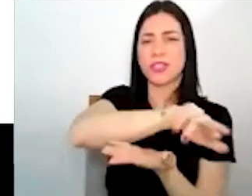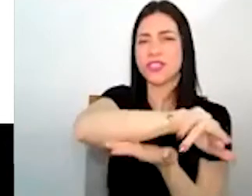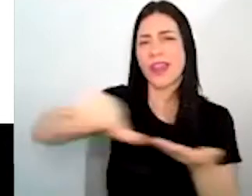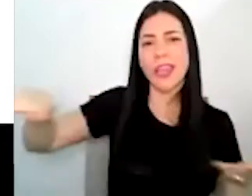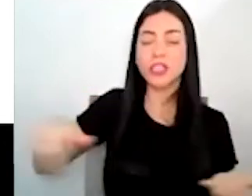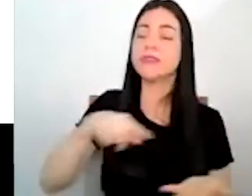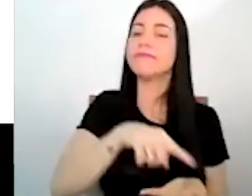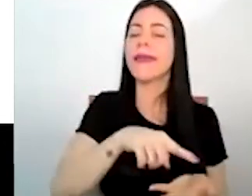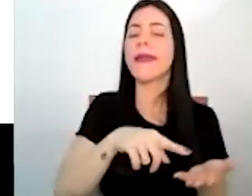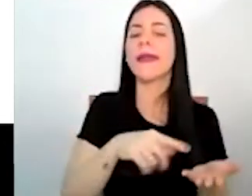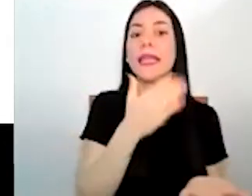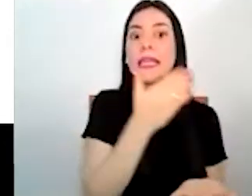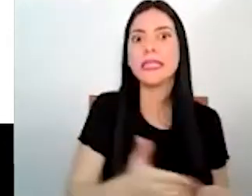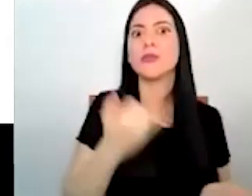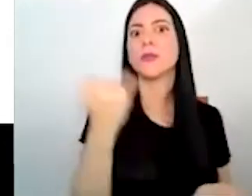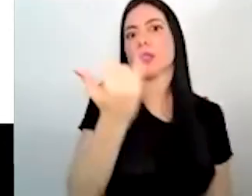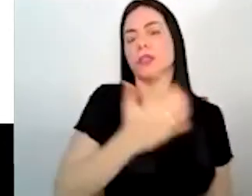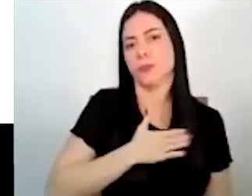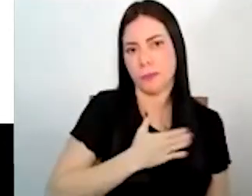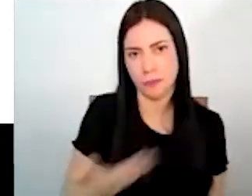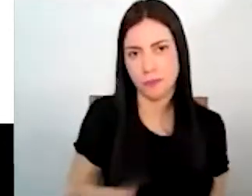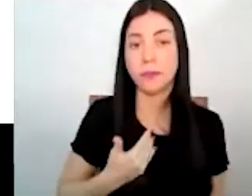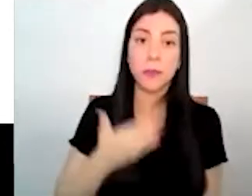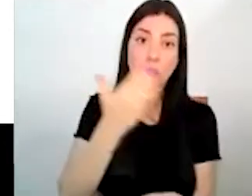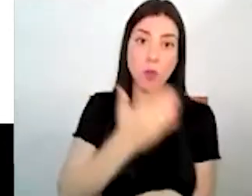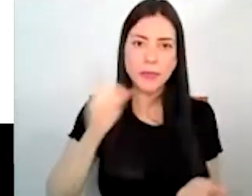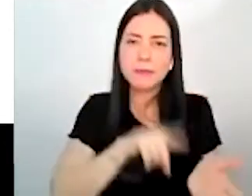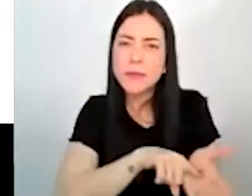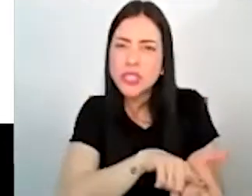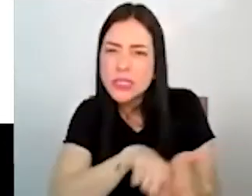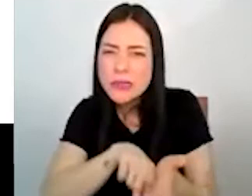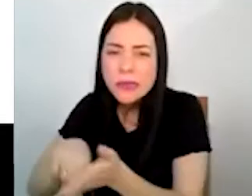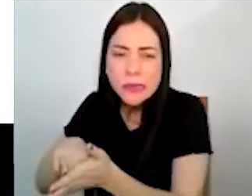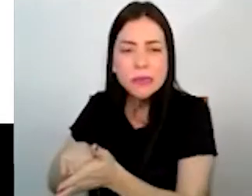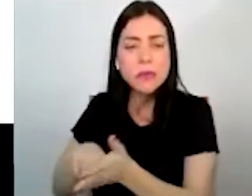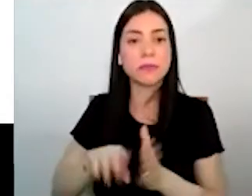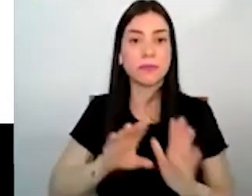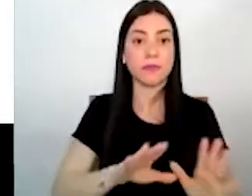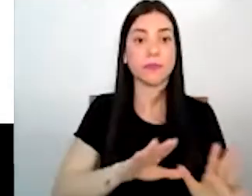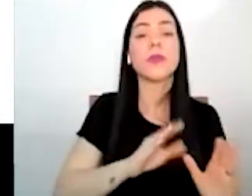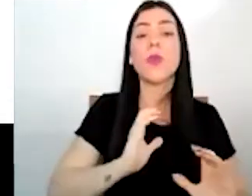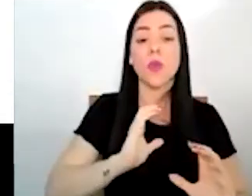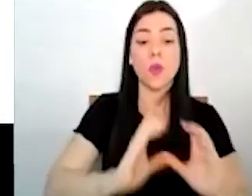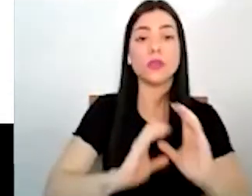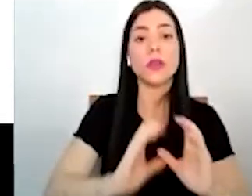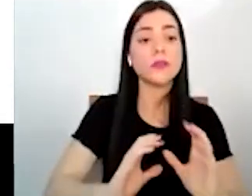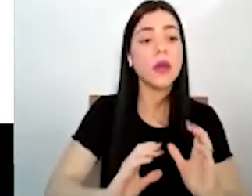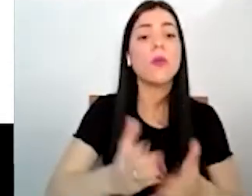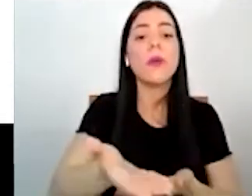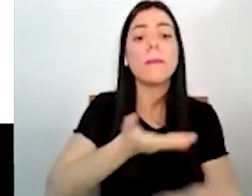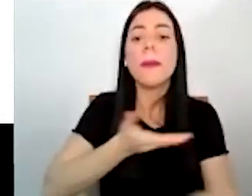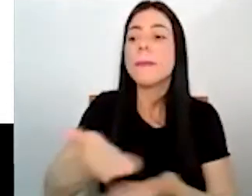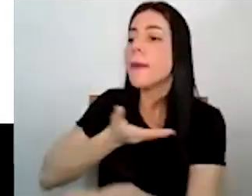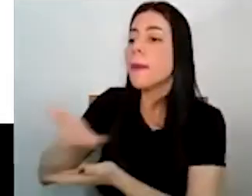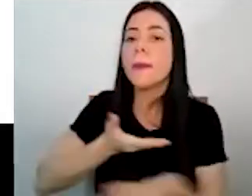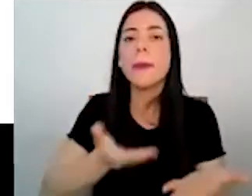para mim. E aí o que eu passei a fazer foi uma pesquisa iconográfica muito grande. Então, toda a comunicação era baseada nesse conjunto de imagens